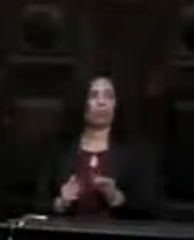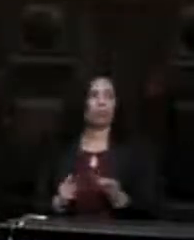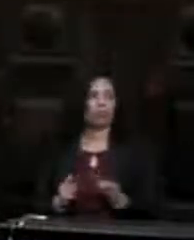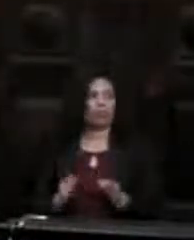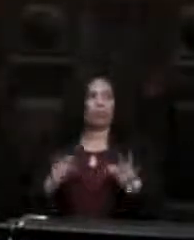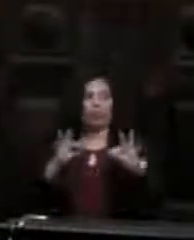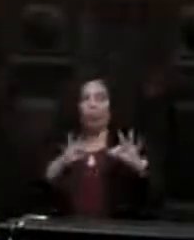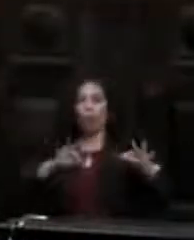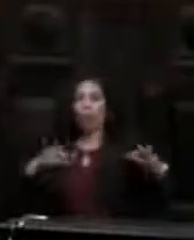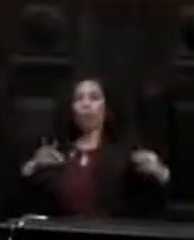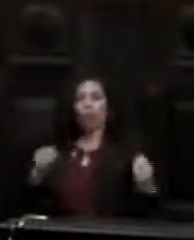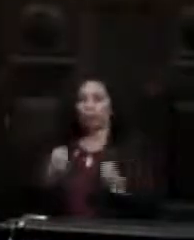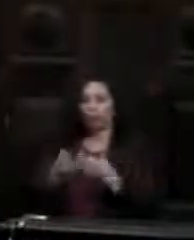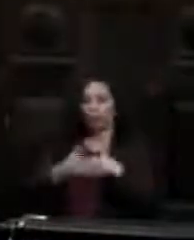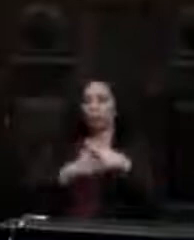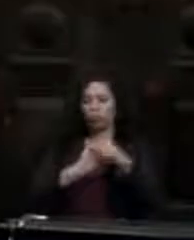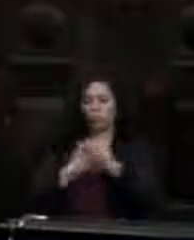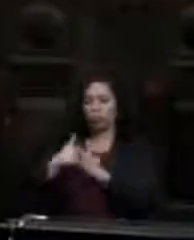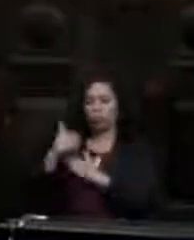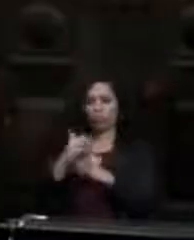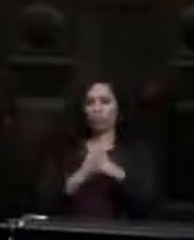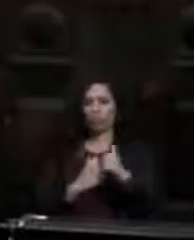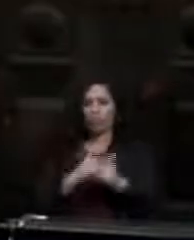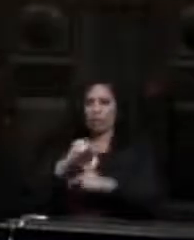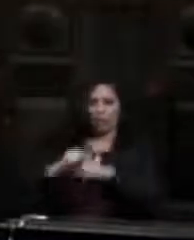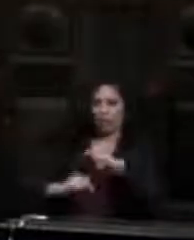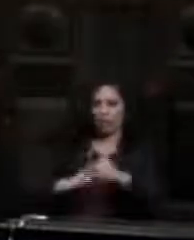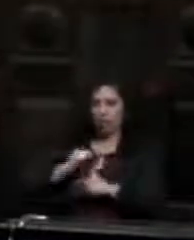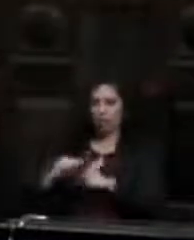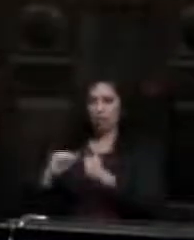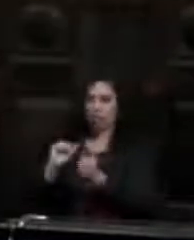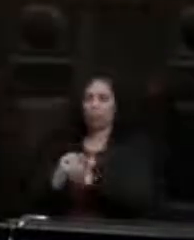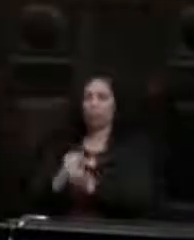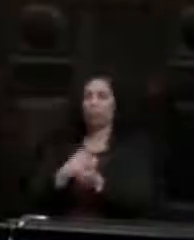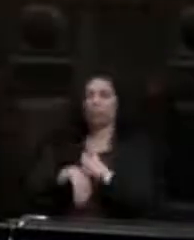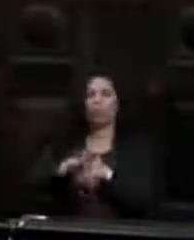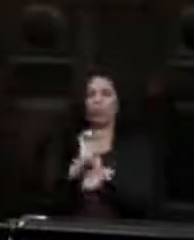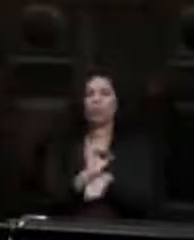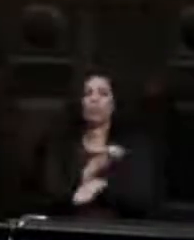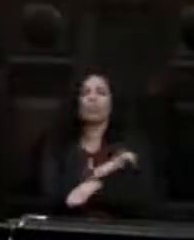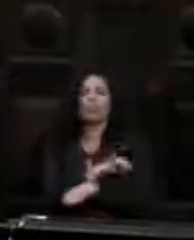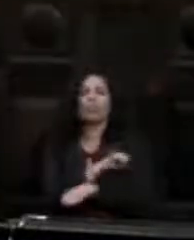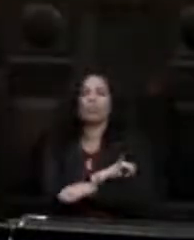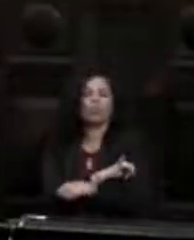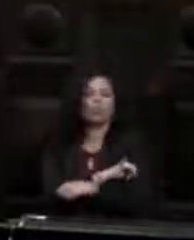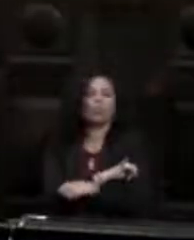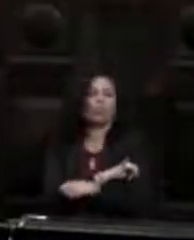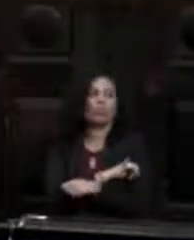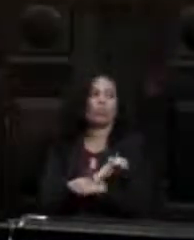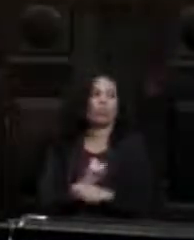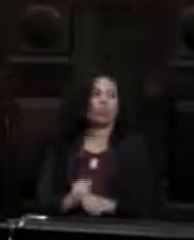os profissionais responsáveis por estas atividades